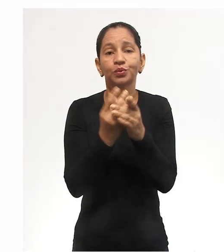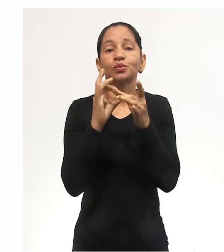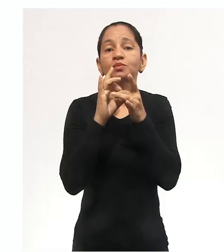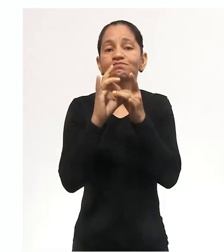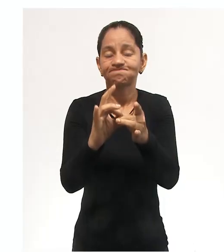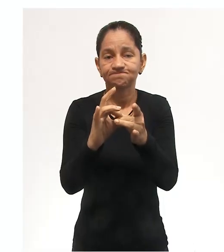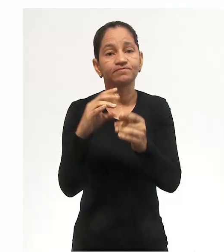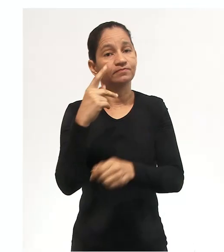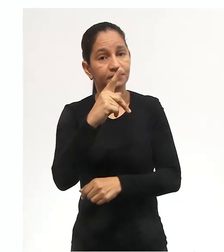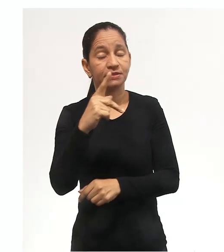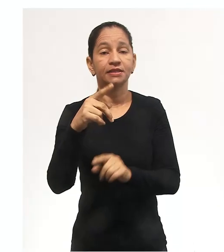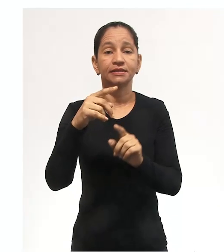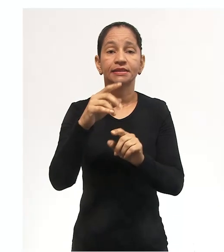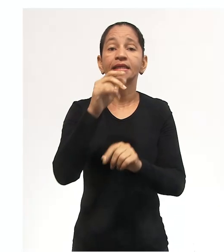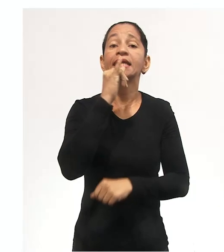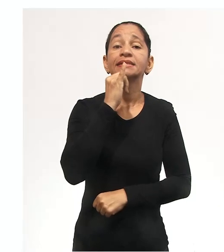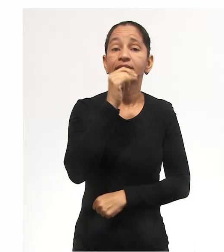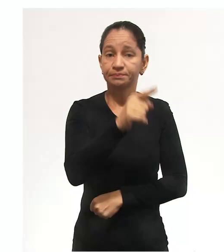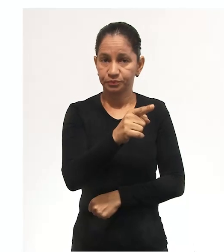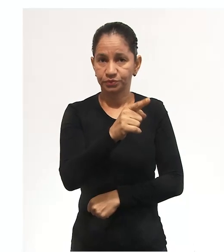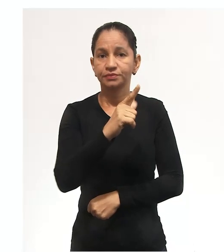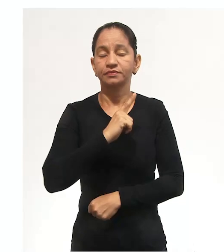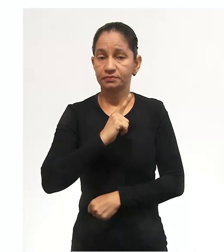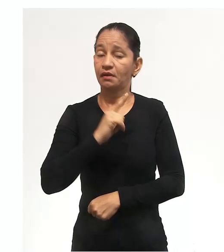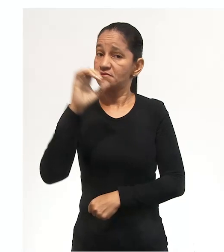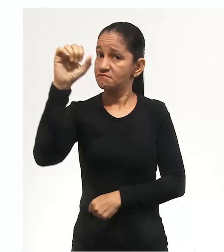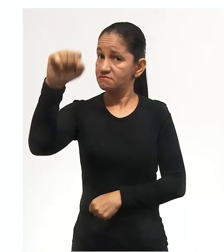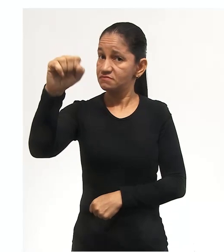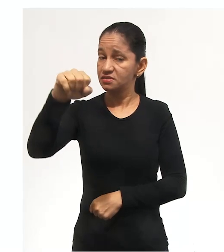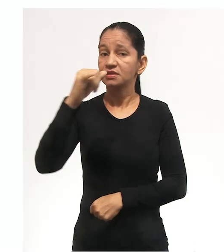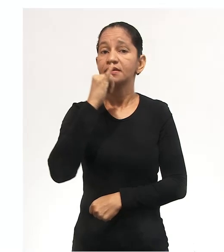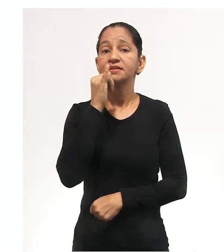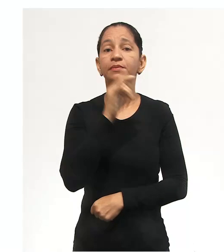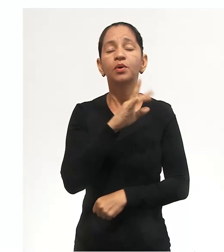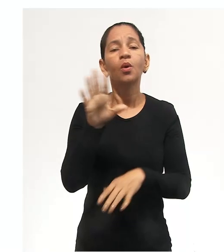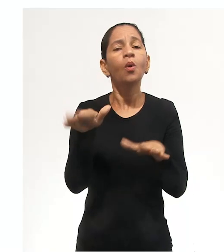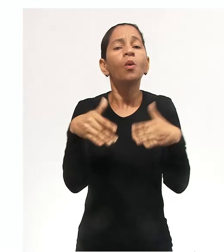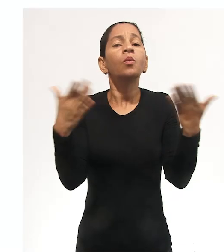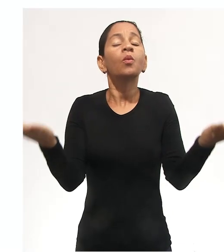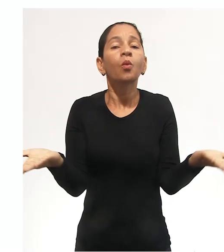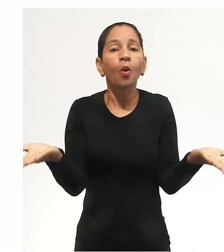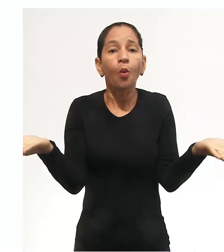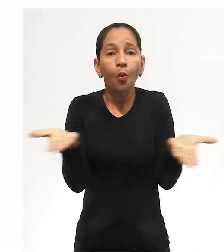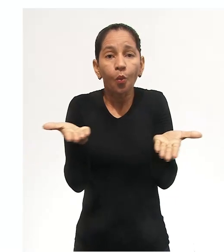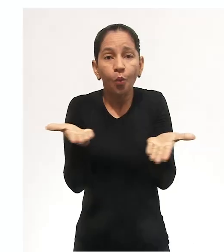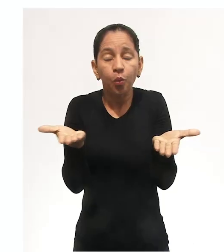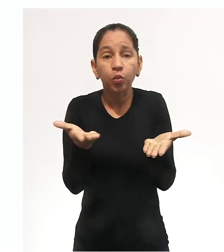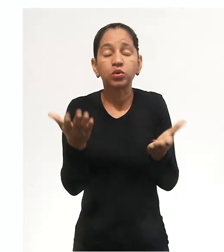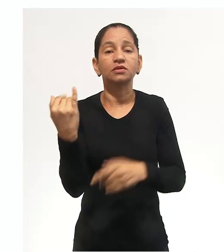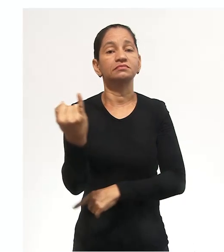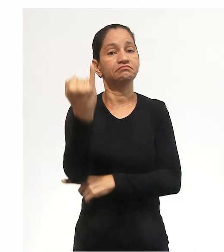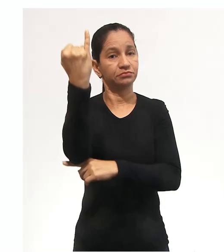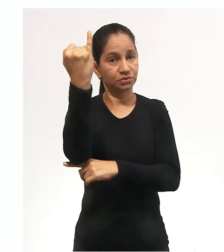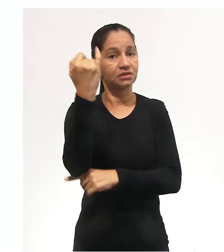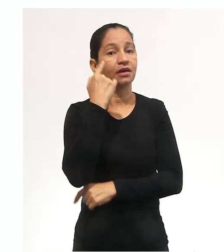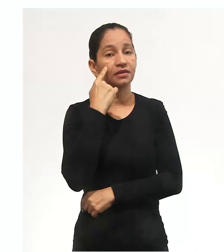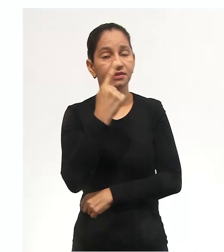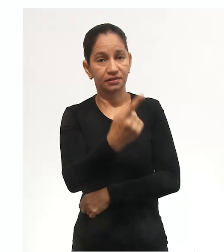da linguagem, né? Então, a situacional ou diafásica, essa daqui é